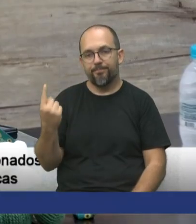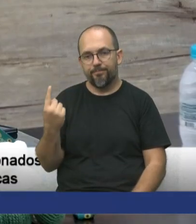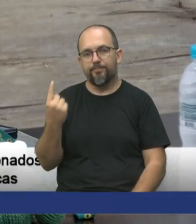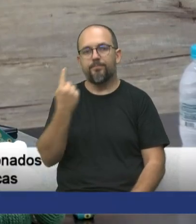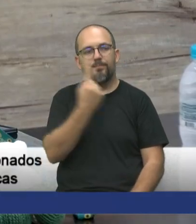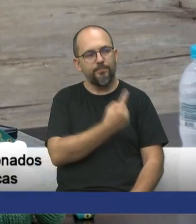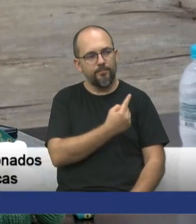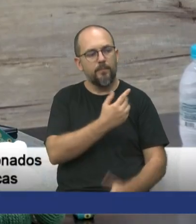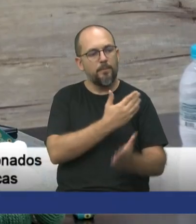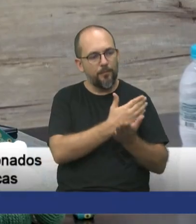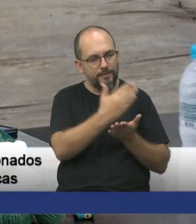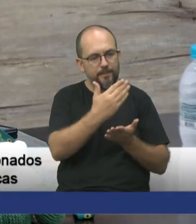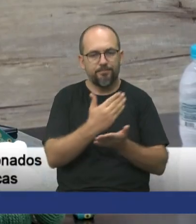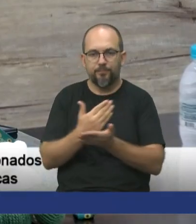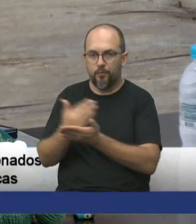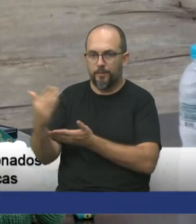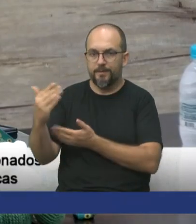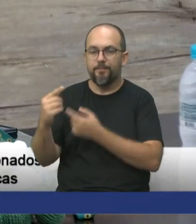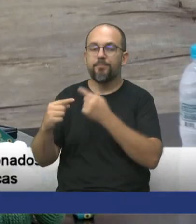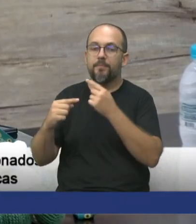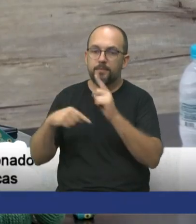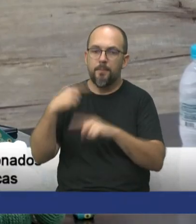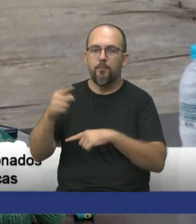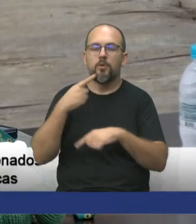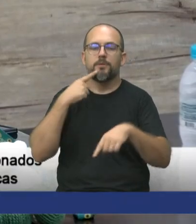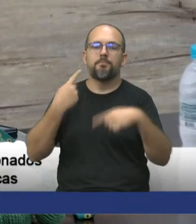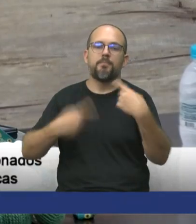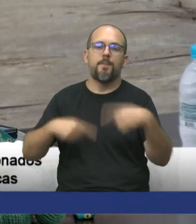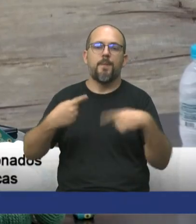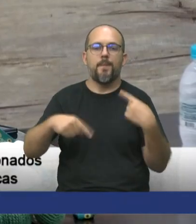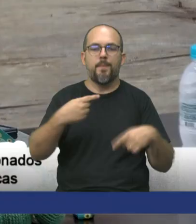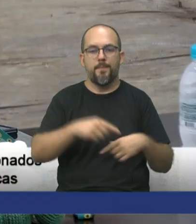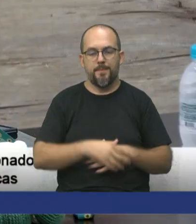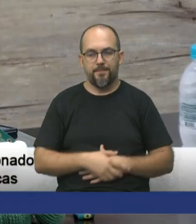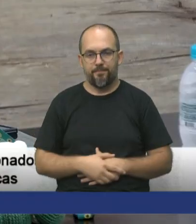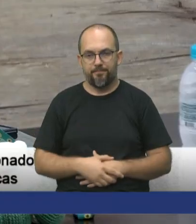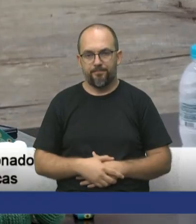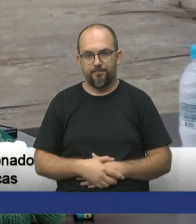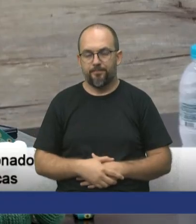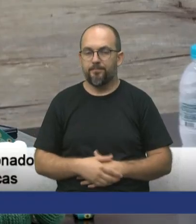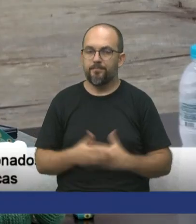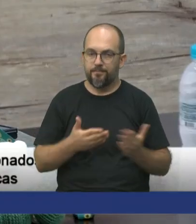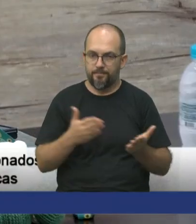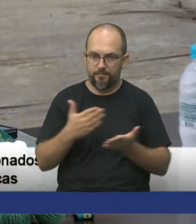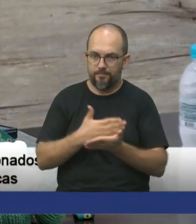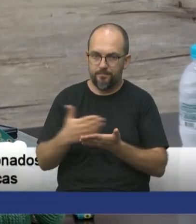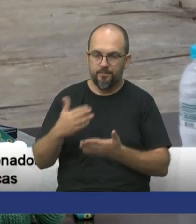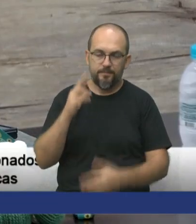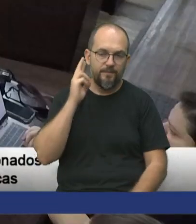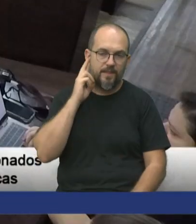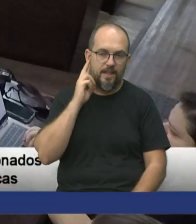saudação inicial, para que depois a gente entre no debate. Por favor, vereadora Rafaela.